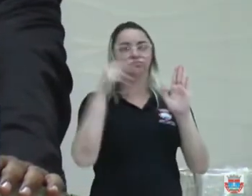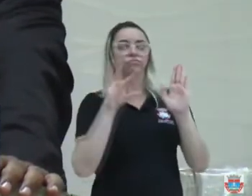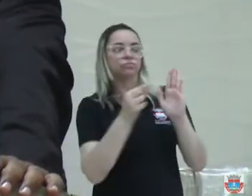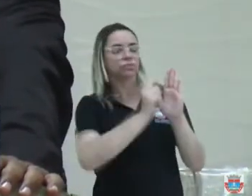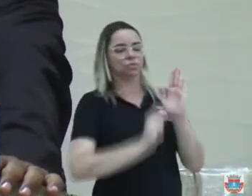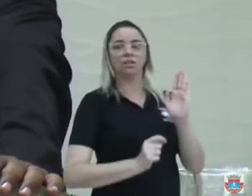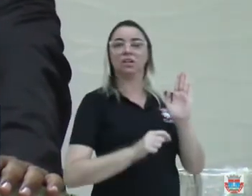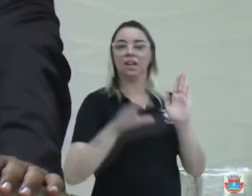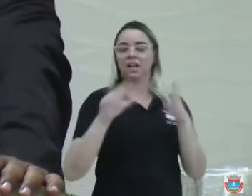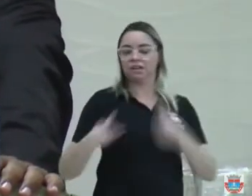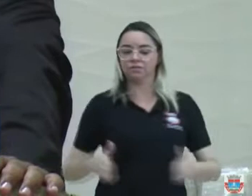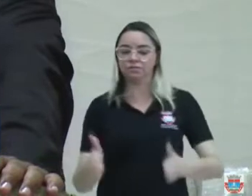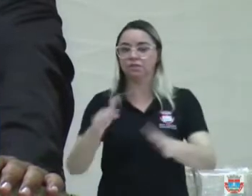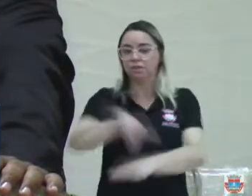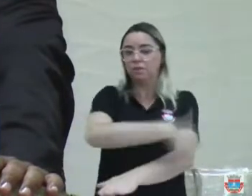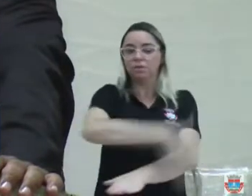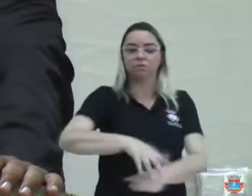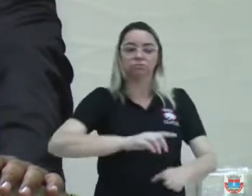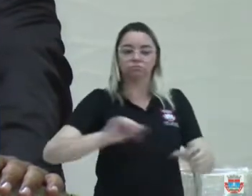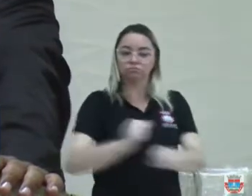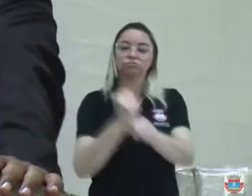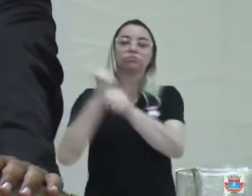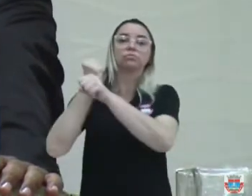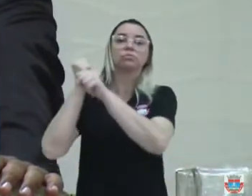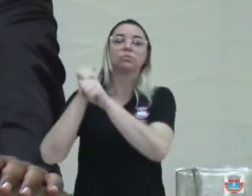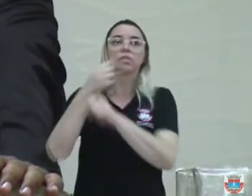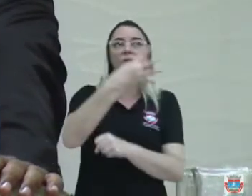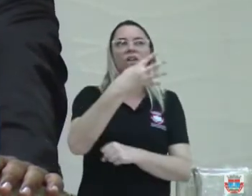calçamento, no valor de 48 mil e alguns quebrados.